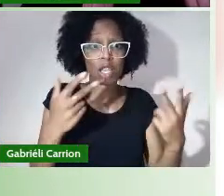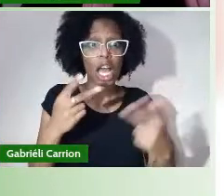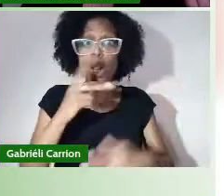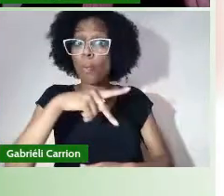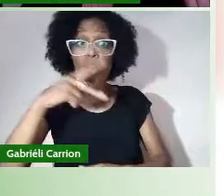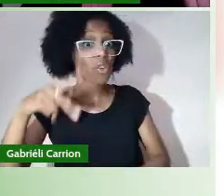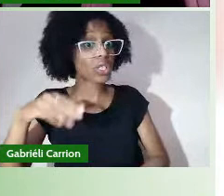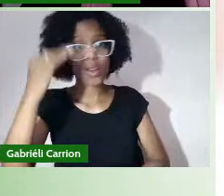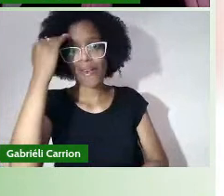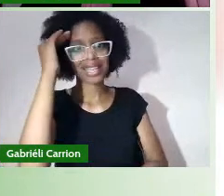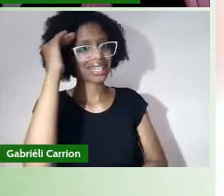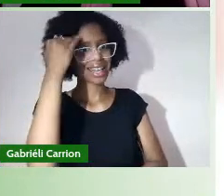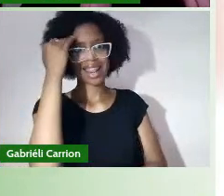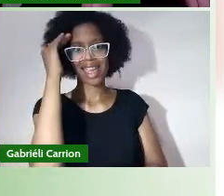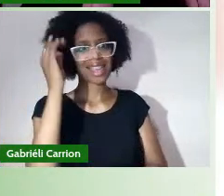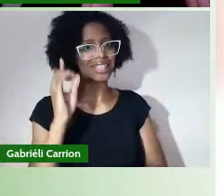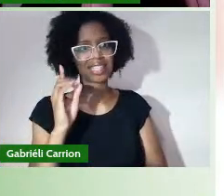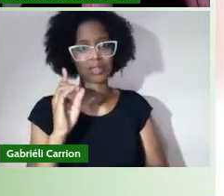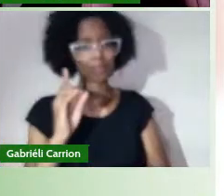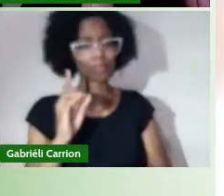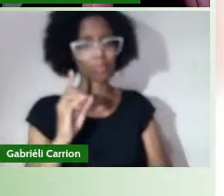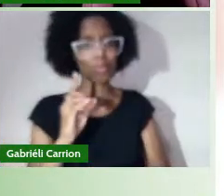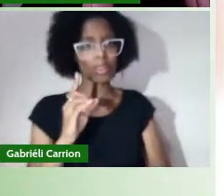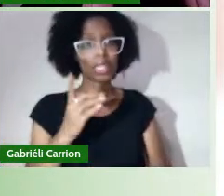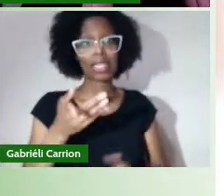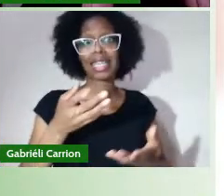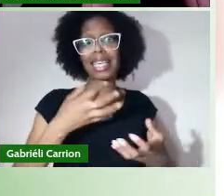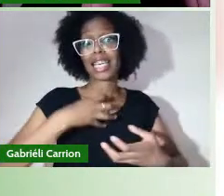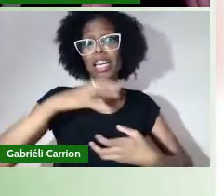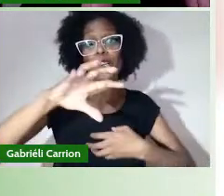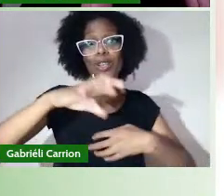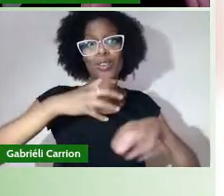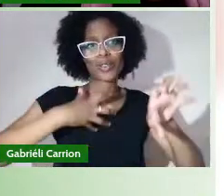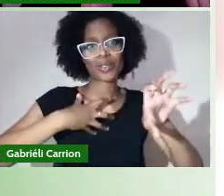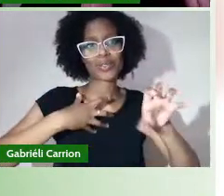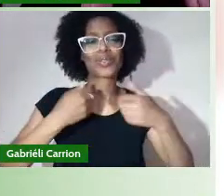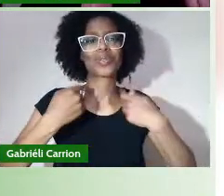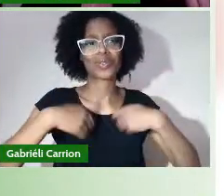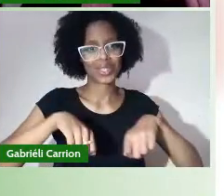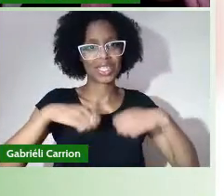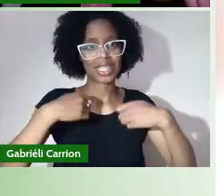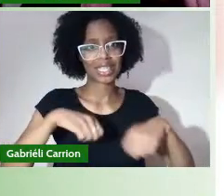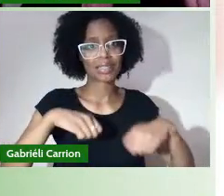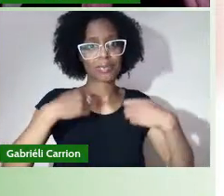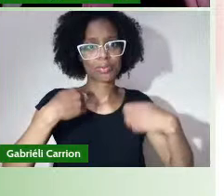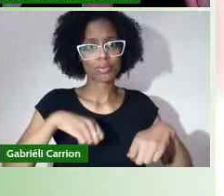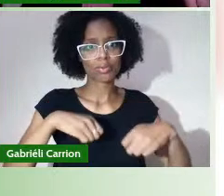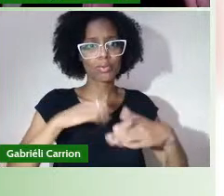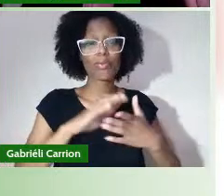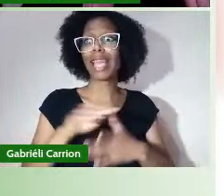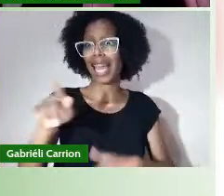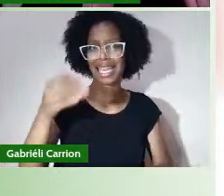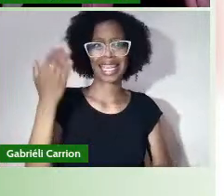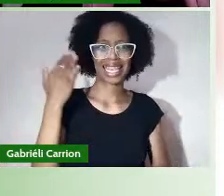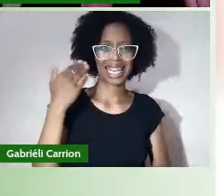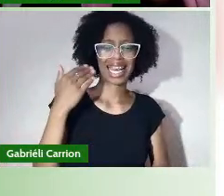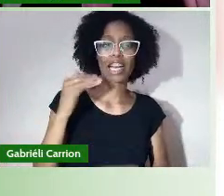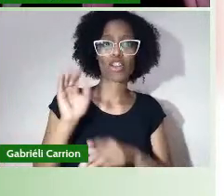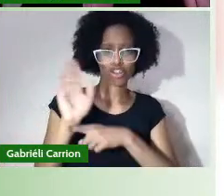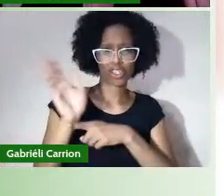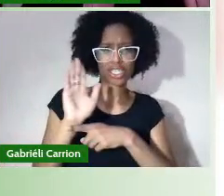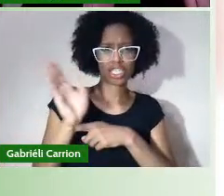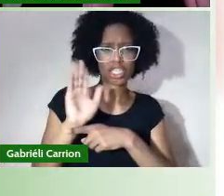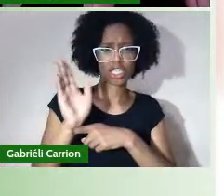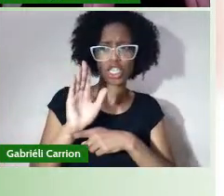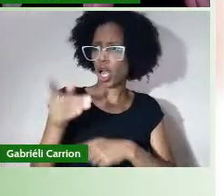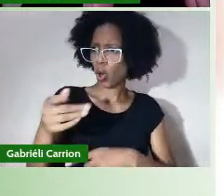nesse processo relacionado à empatia. E aí ele entendeu como uma agressão. A menina entendeu como uma agressão. O menino roubou